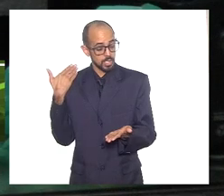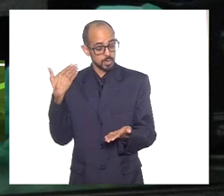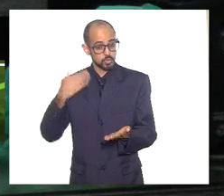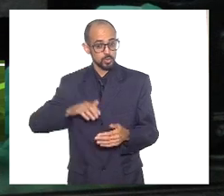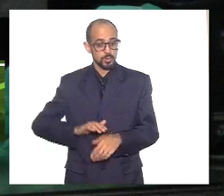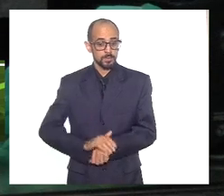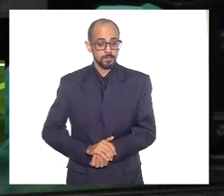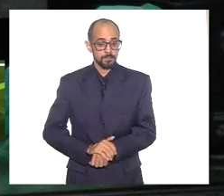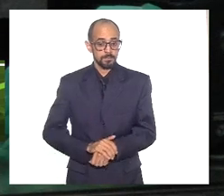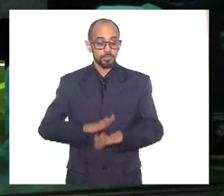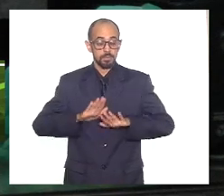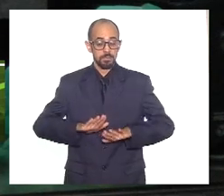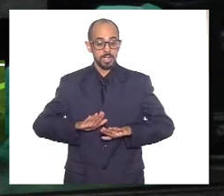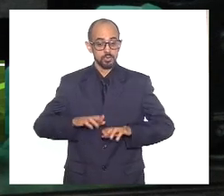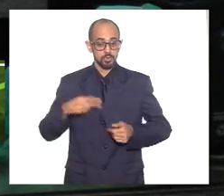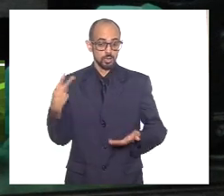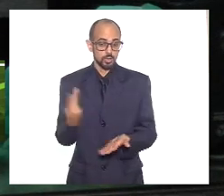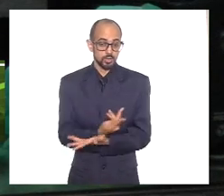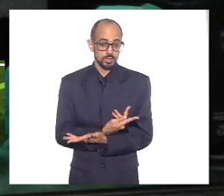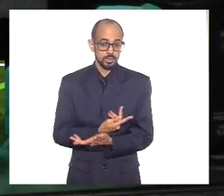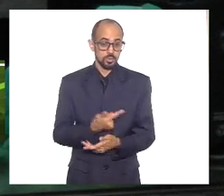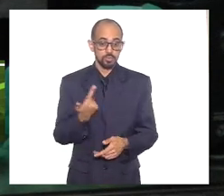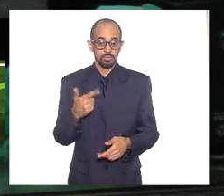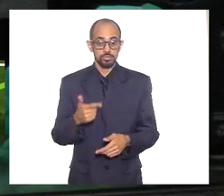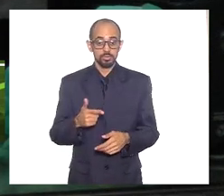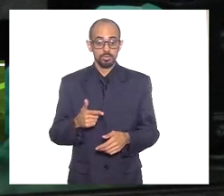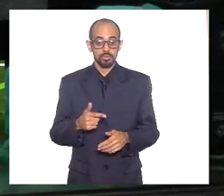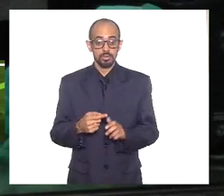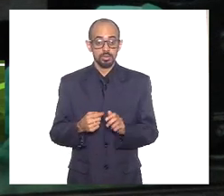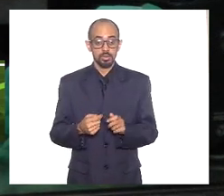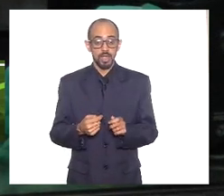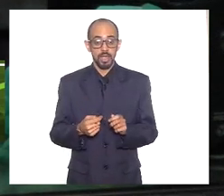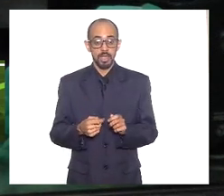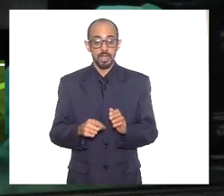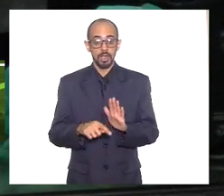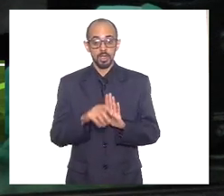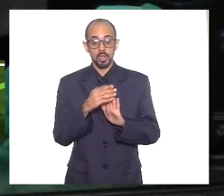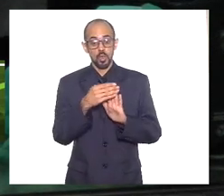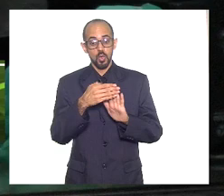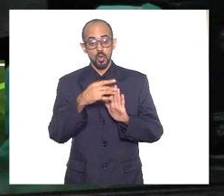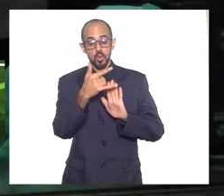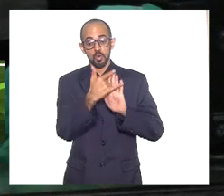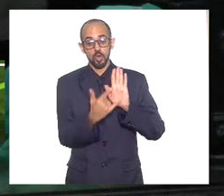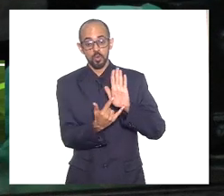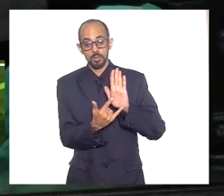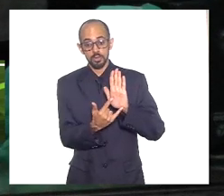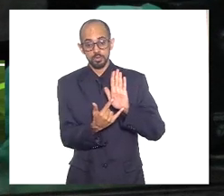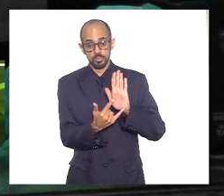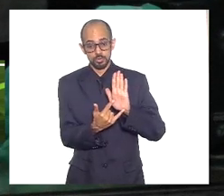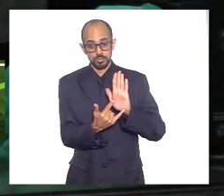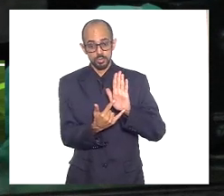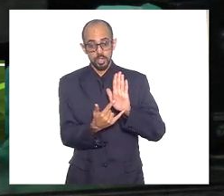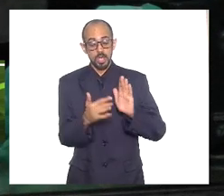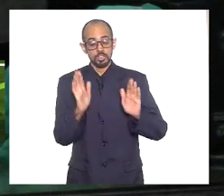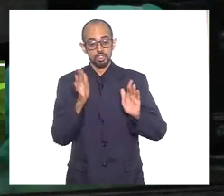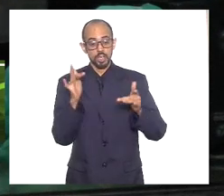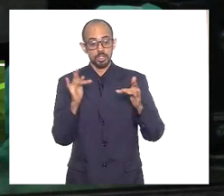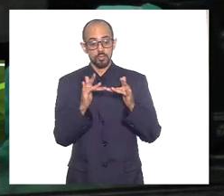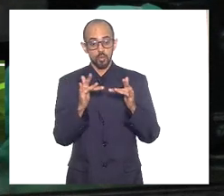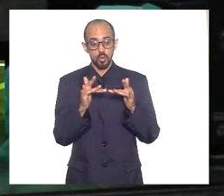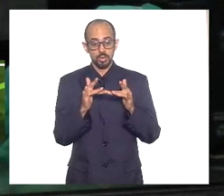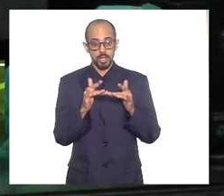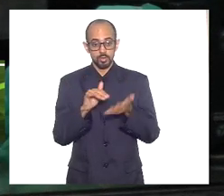veio, veio sem demonstrativo. Nós fizemos contato com a Secretaria de Planejamento,